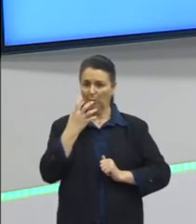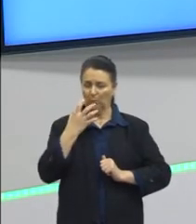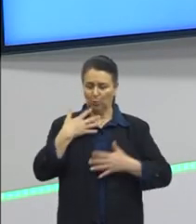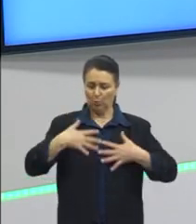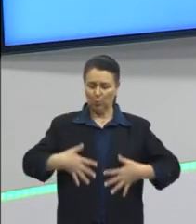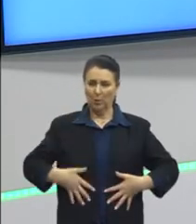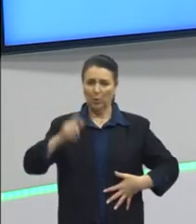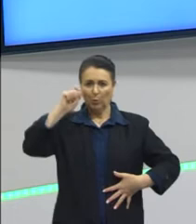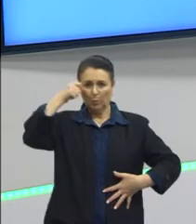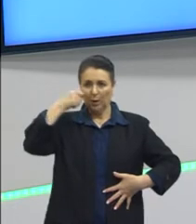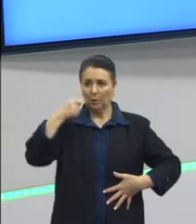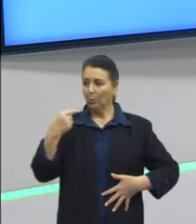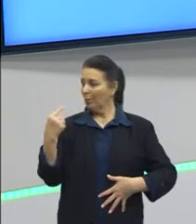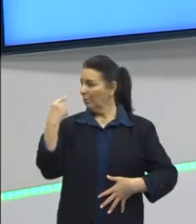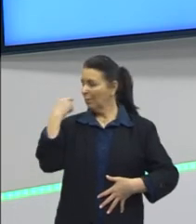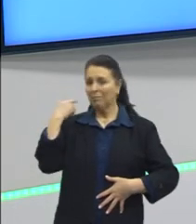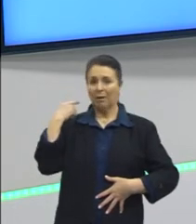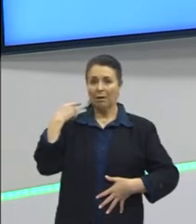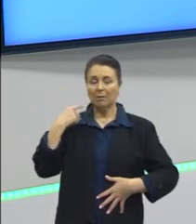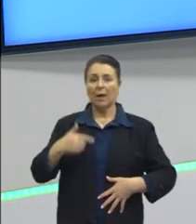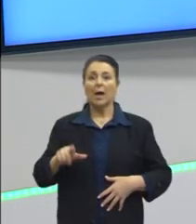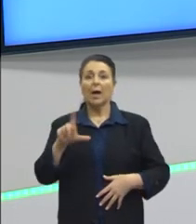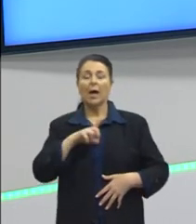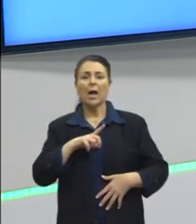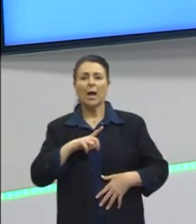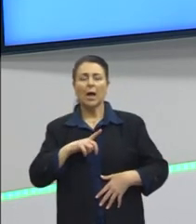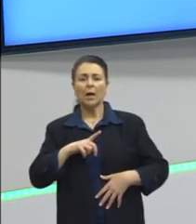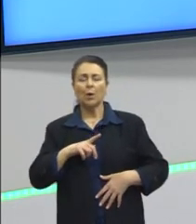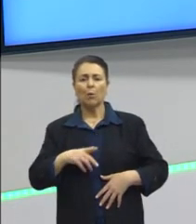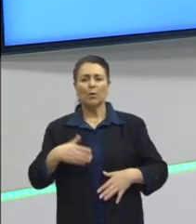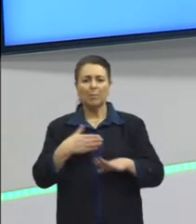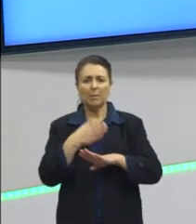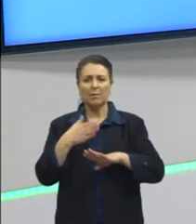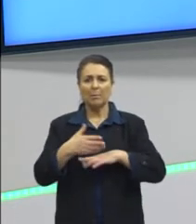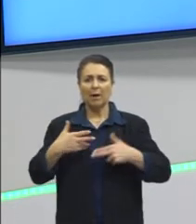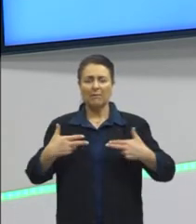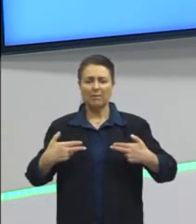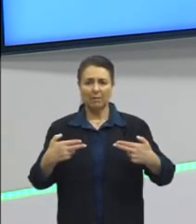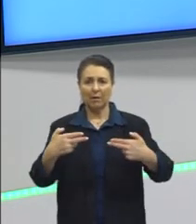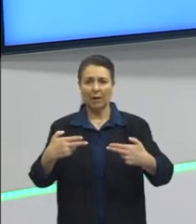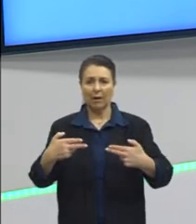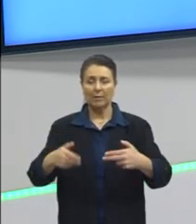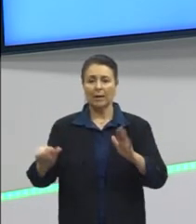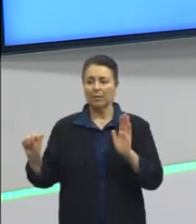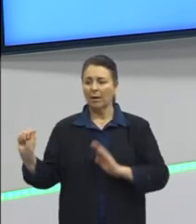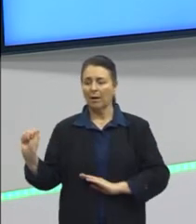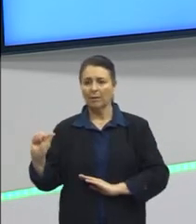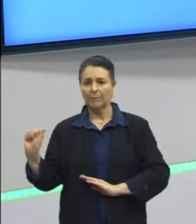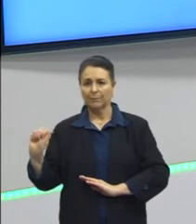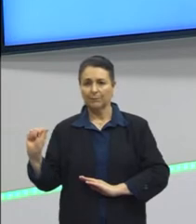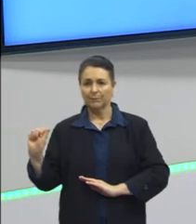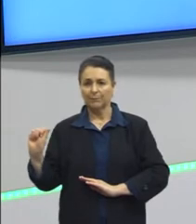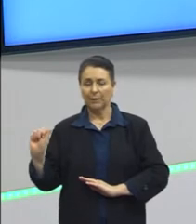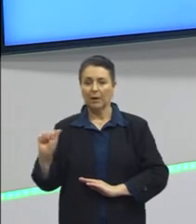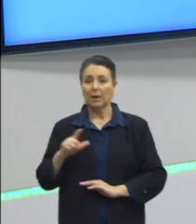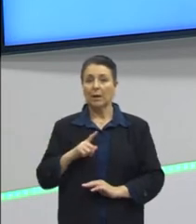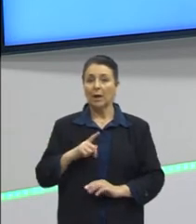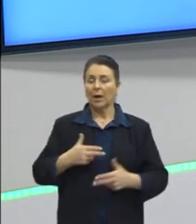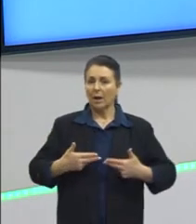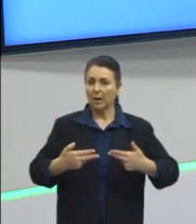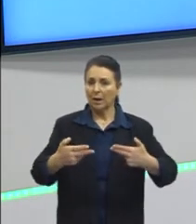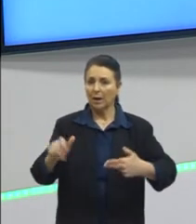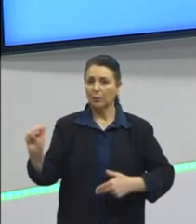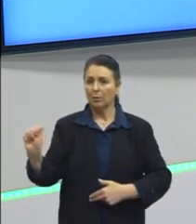e ele erros afegãos então é interessante a gente ressaltar aqui que na guerra do Afeganistão né